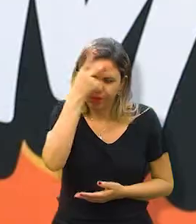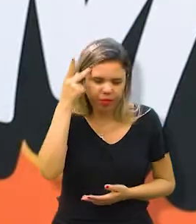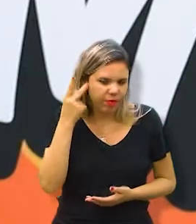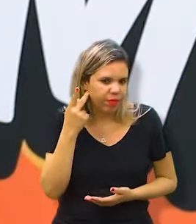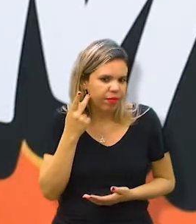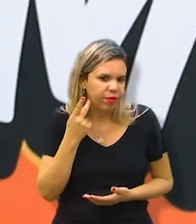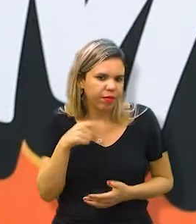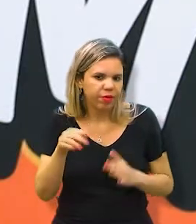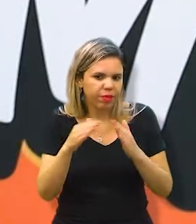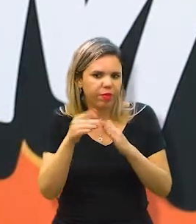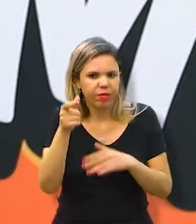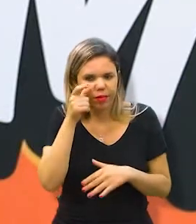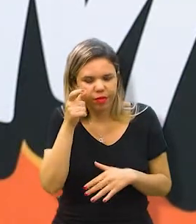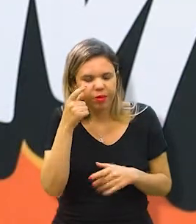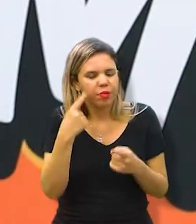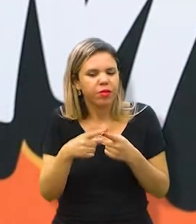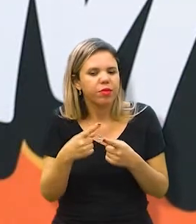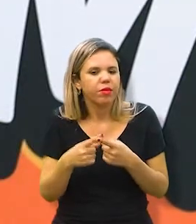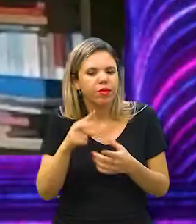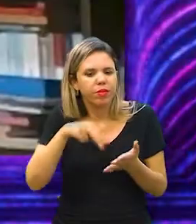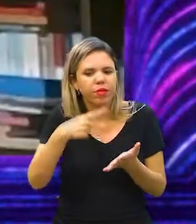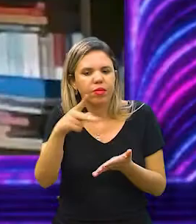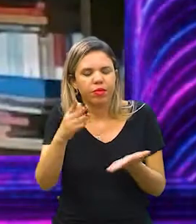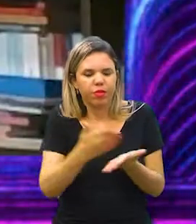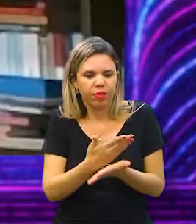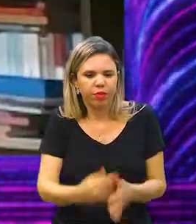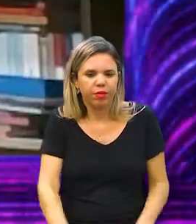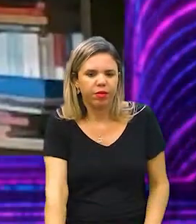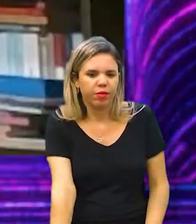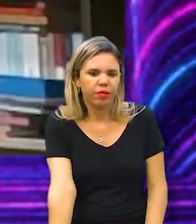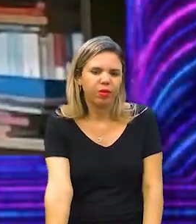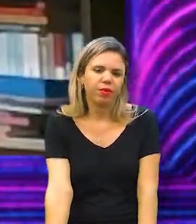pessoal de casa, por que é que tem que ler o seu livro?